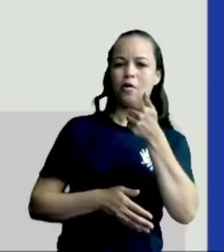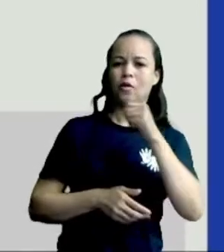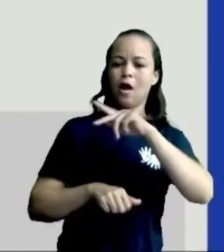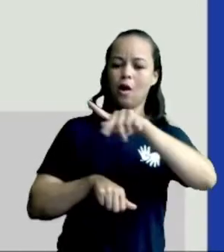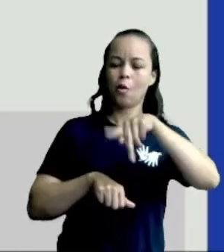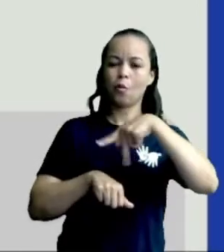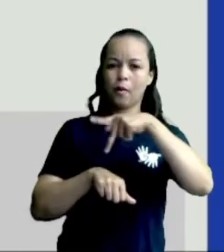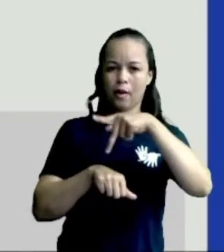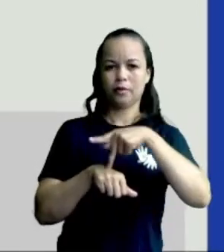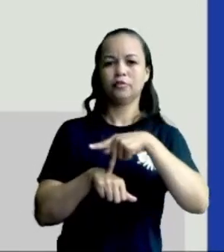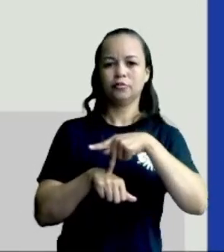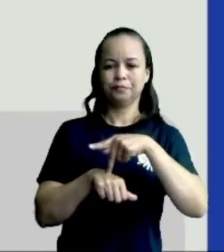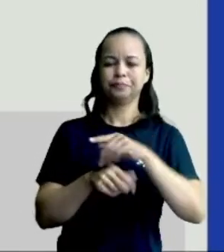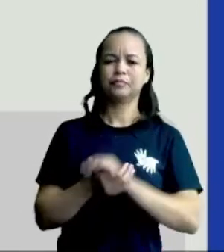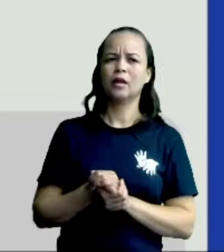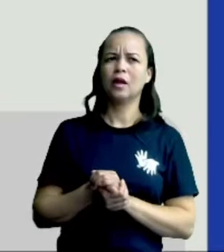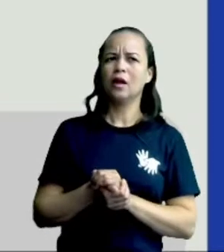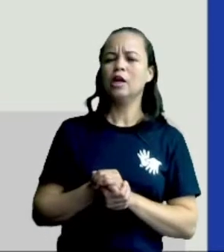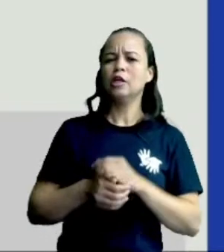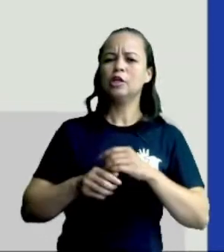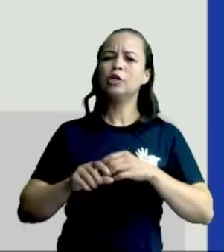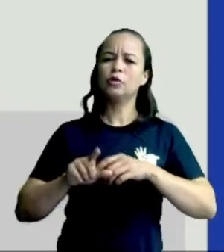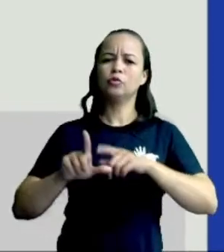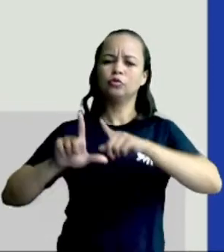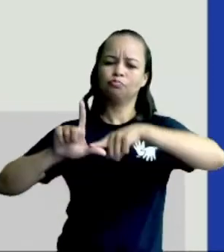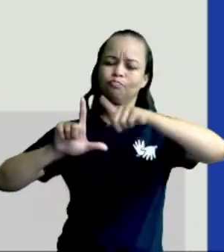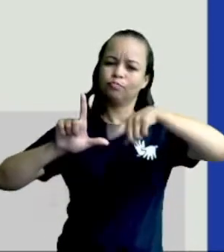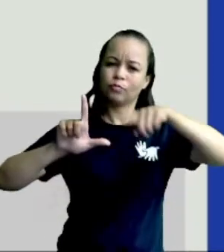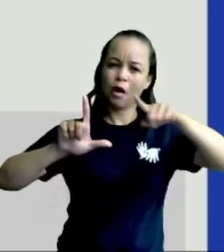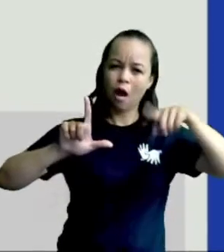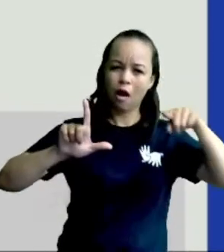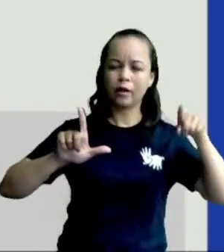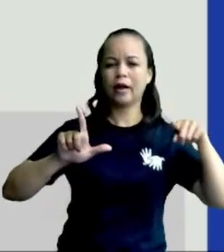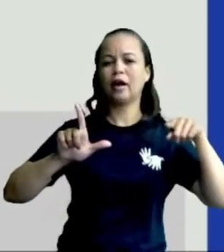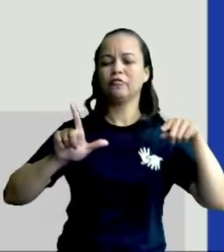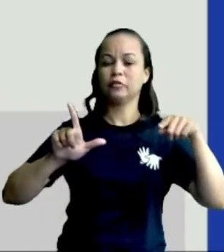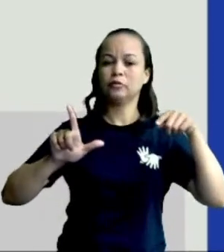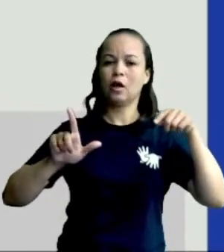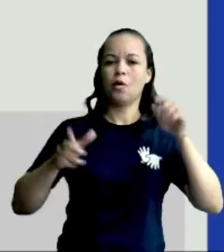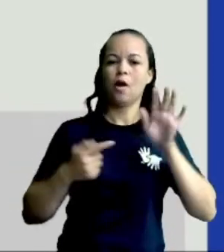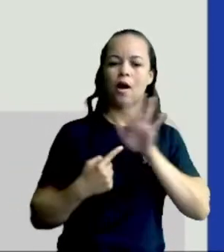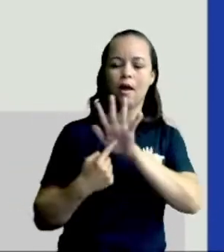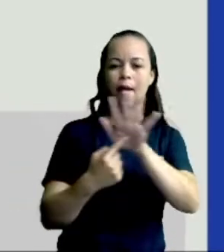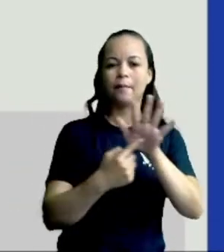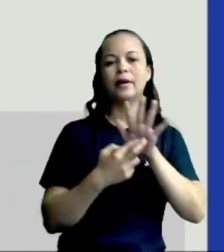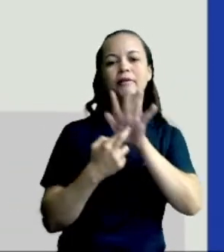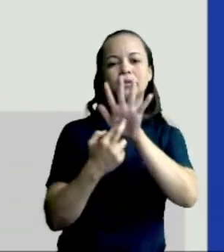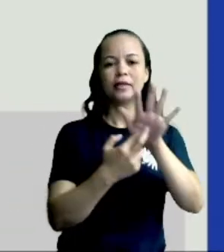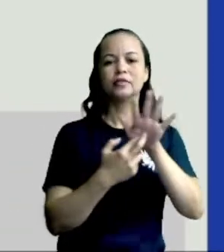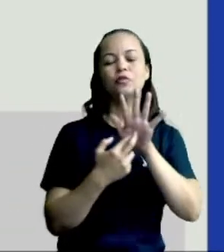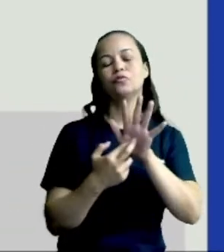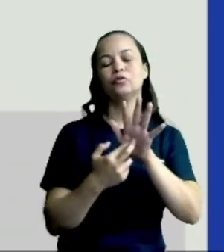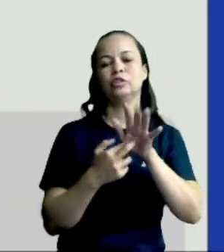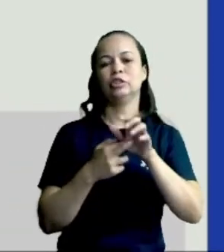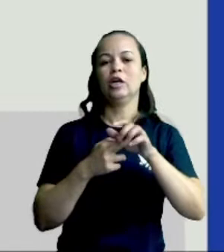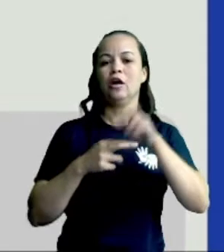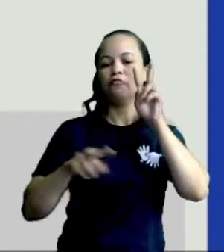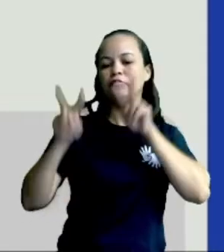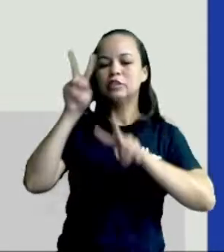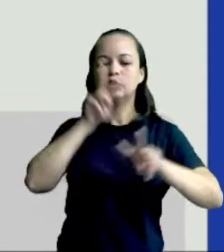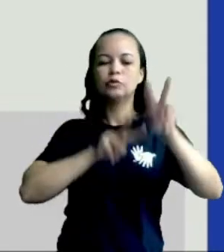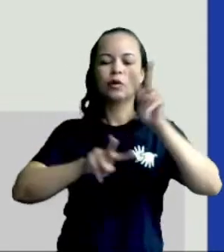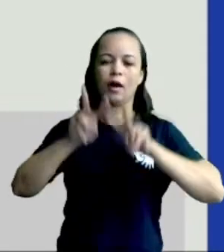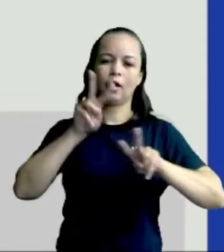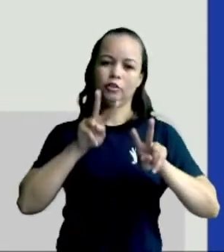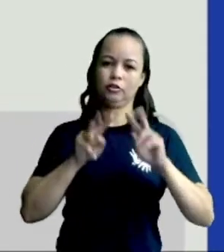os gráficos? Os gráficos são as representações visuais, as representações que podemos